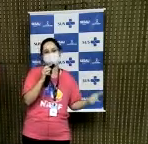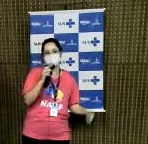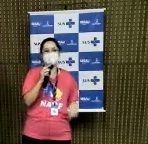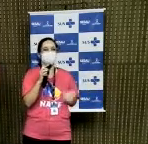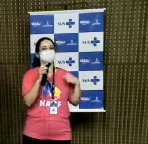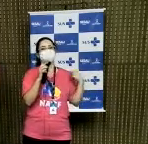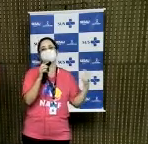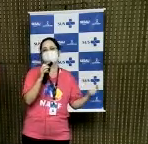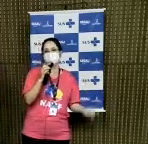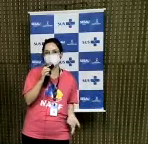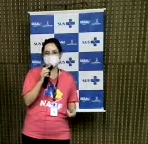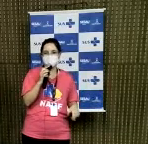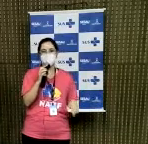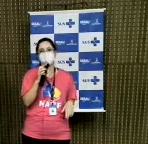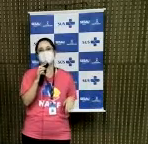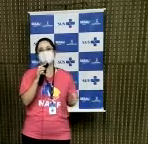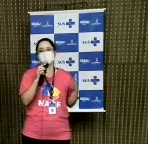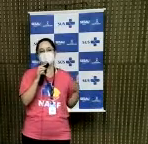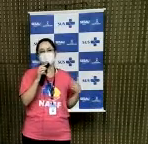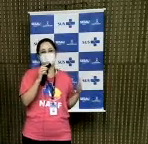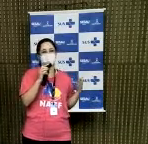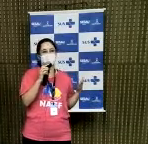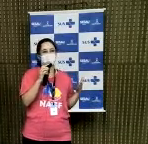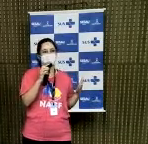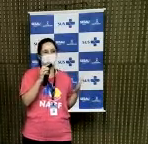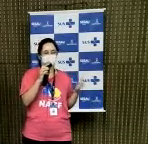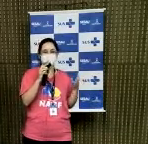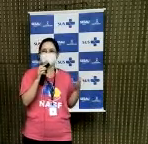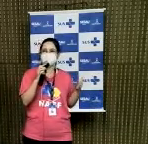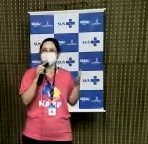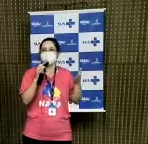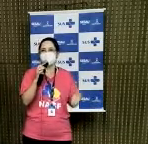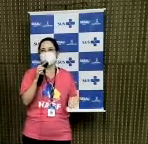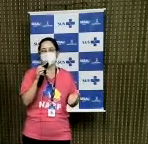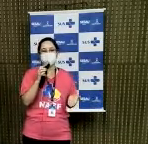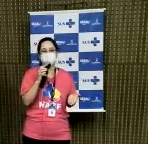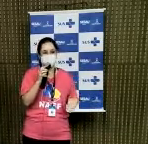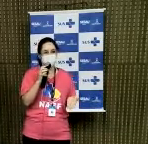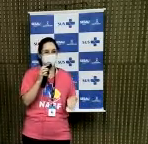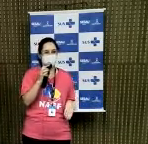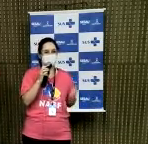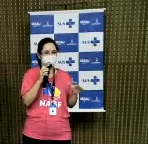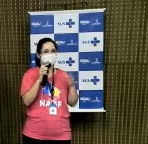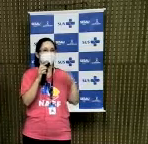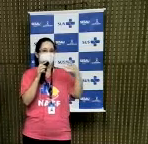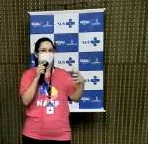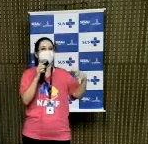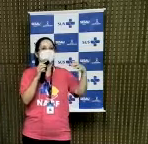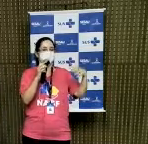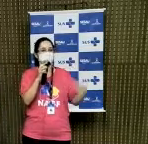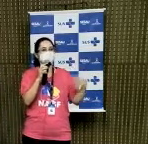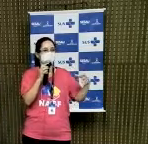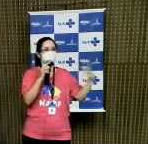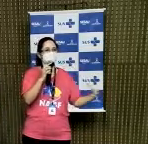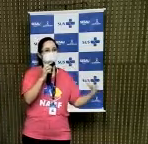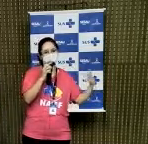encaminhamento desnecessário, procedimento desnecessário, e fica coisas mais assertivas para o usuário, né? Ele sai lá